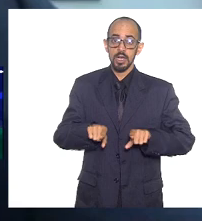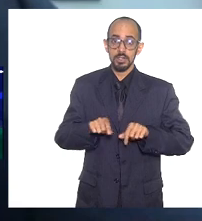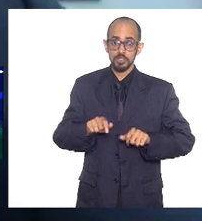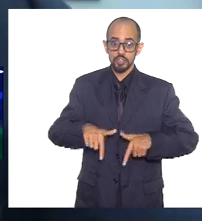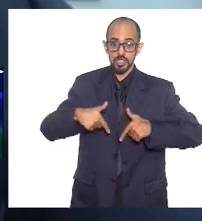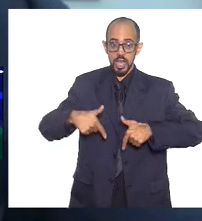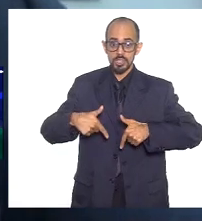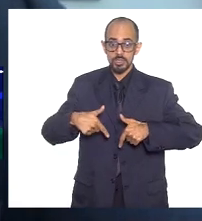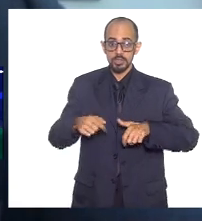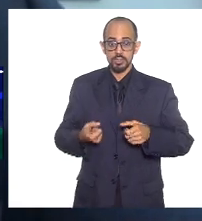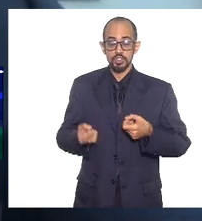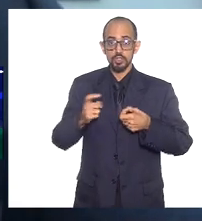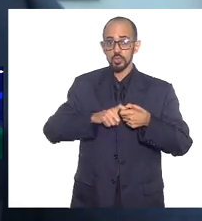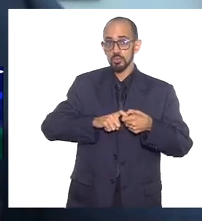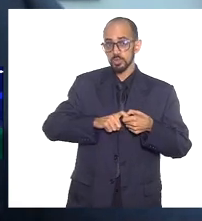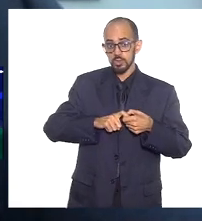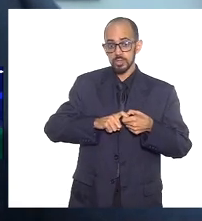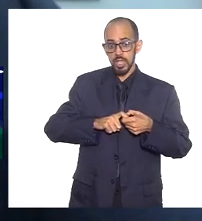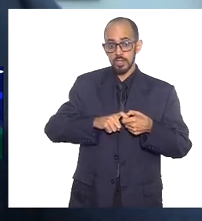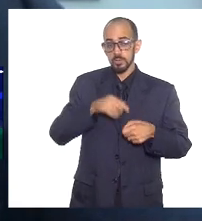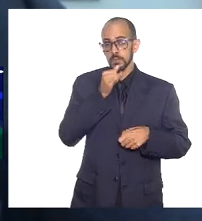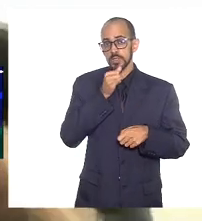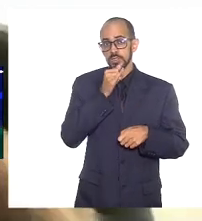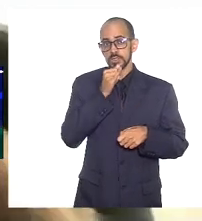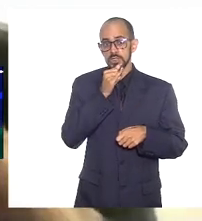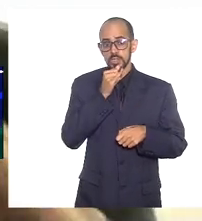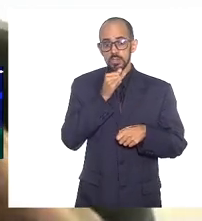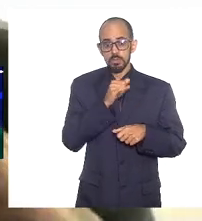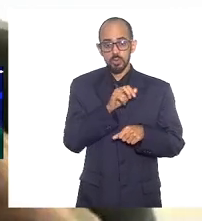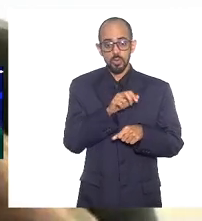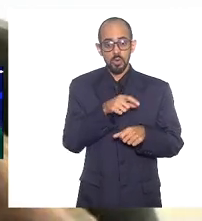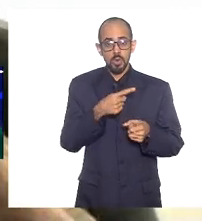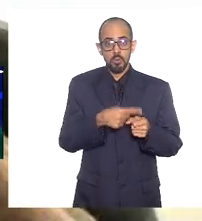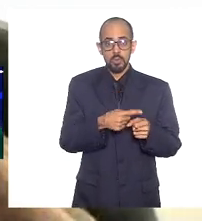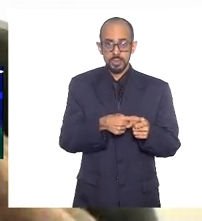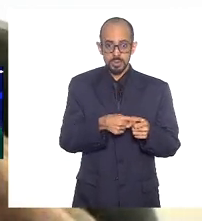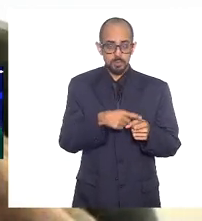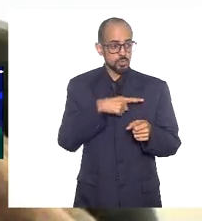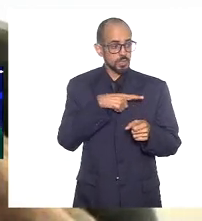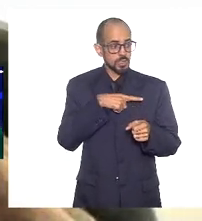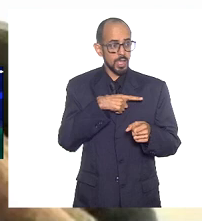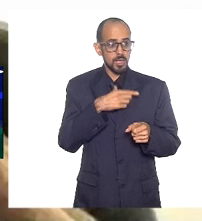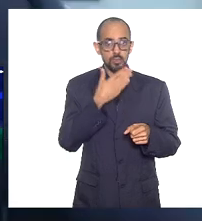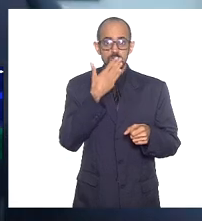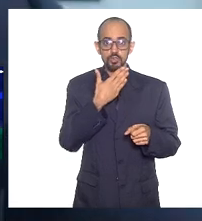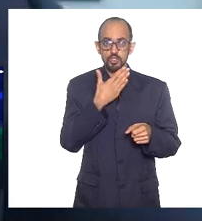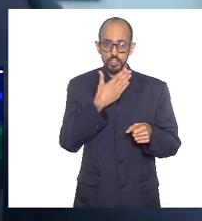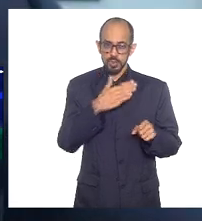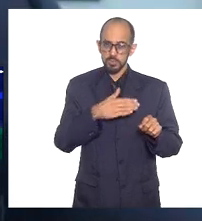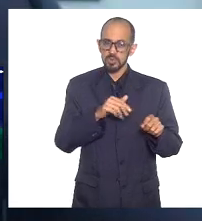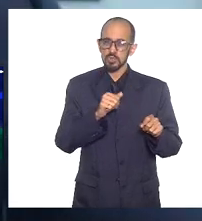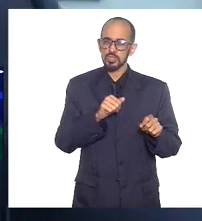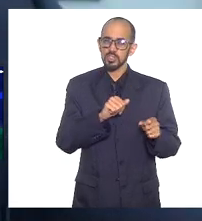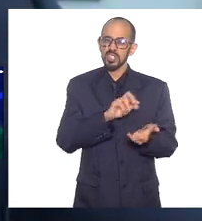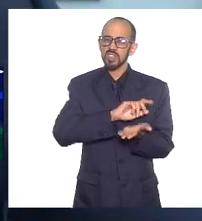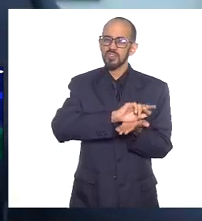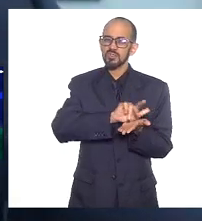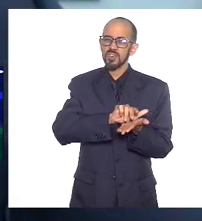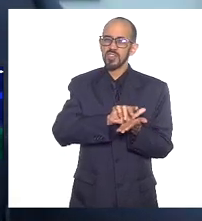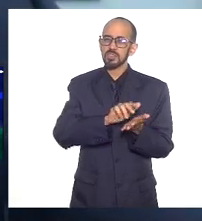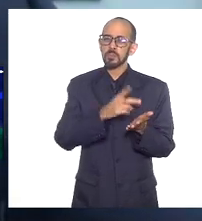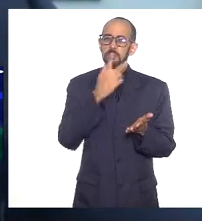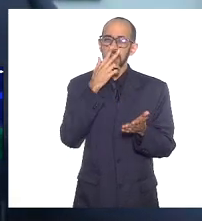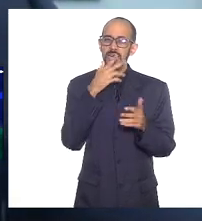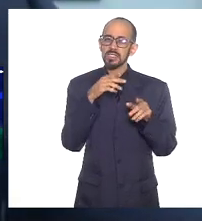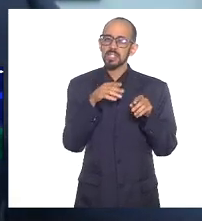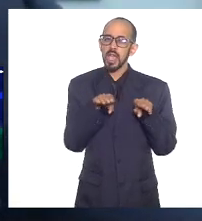consorciado. Municípios que têm ali o mesmo perfil de criminalidade, o mesmo perfil de atividade